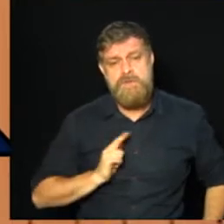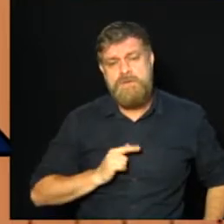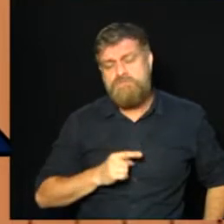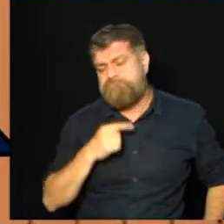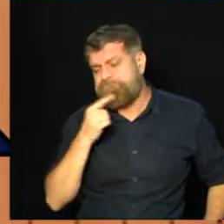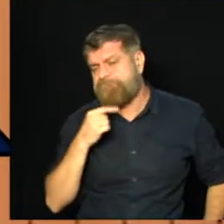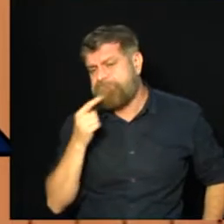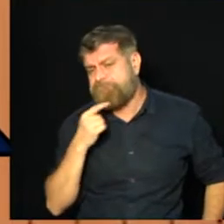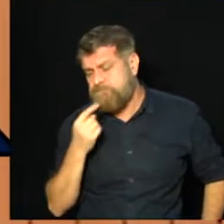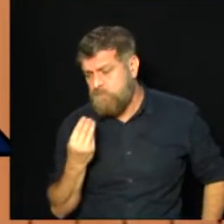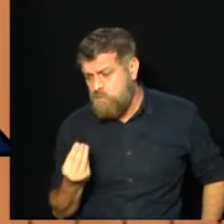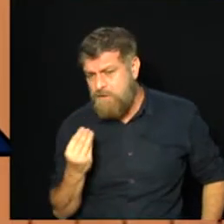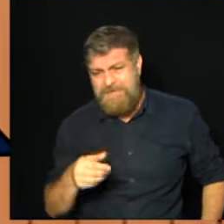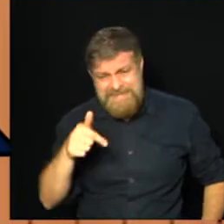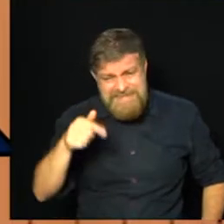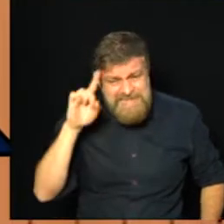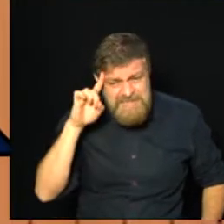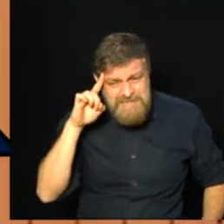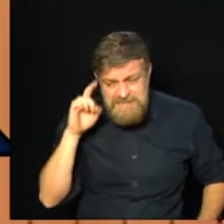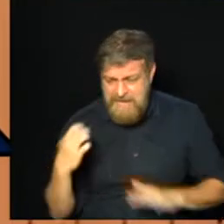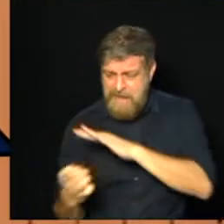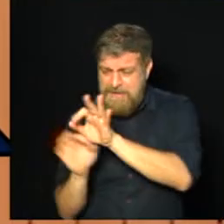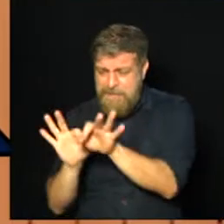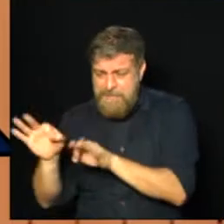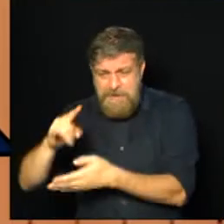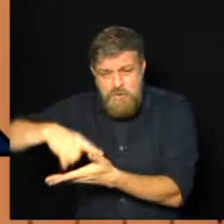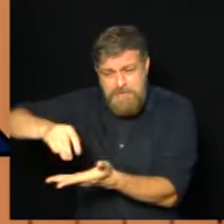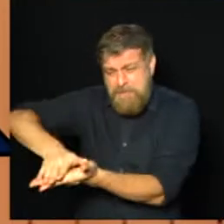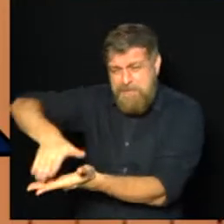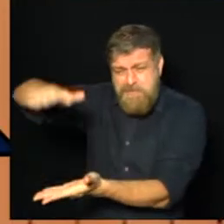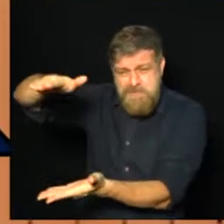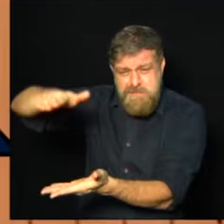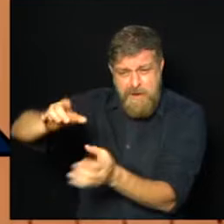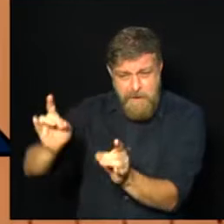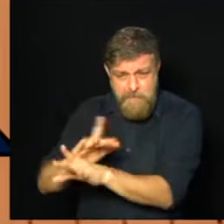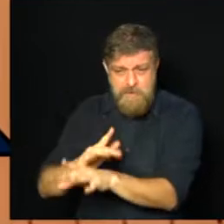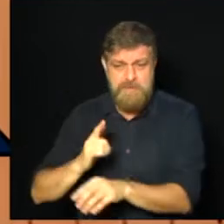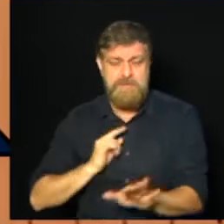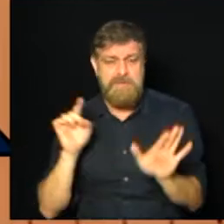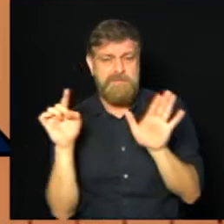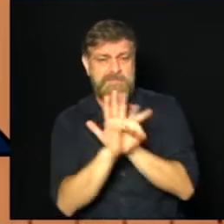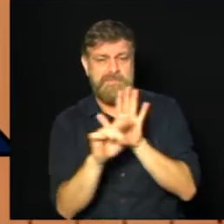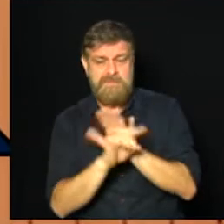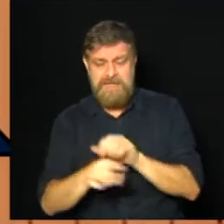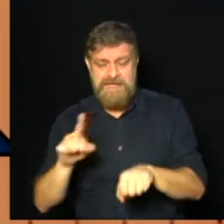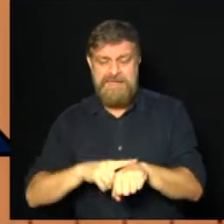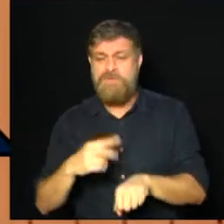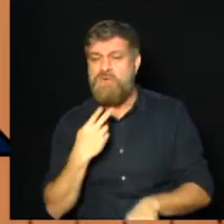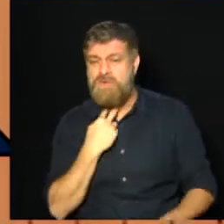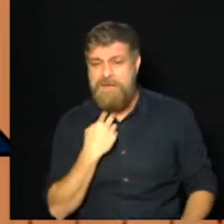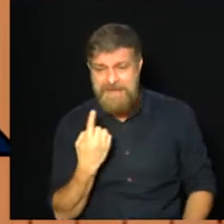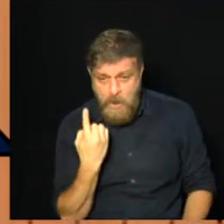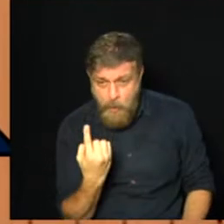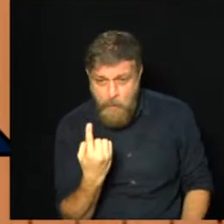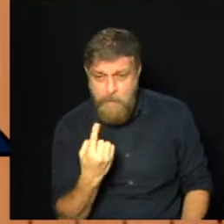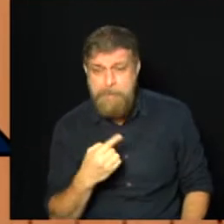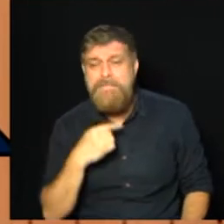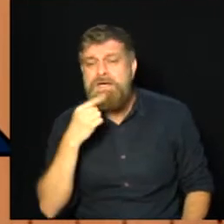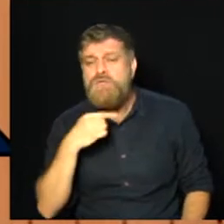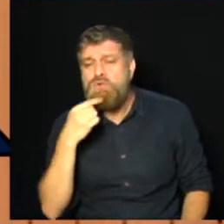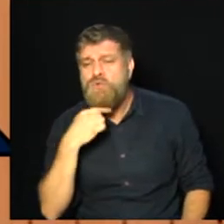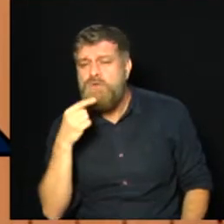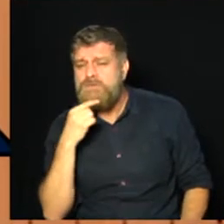questionamento. Na verdade, existem outros questionamentos, que eu acho que não vai dar tempo aqui de falar, mas tem um questionamento que,